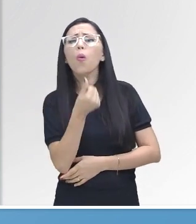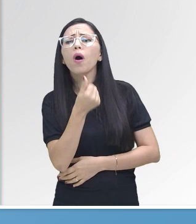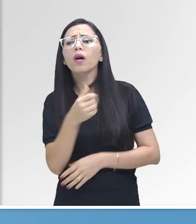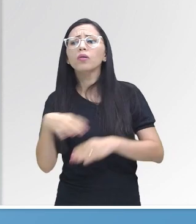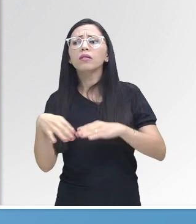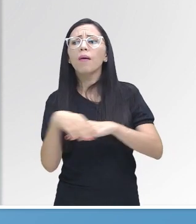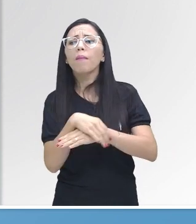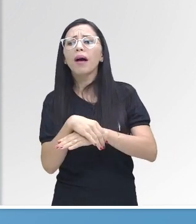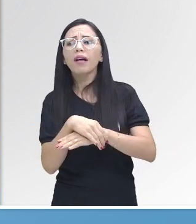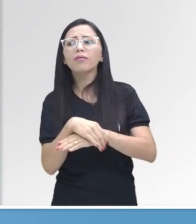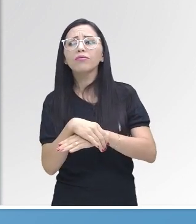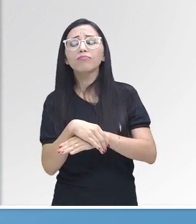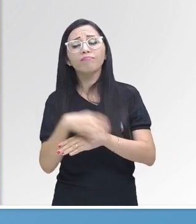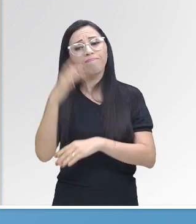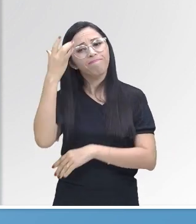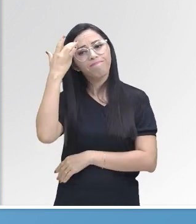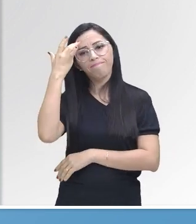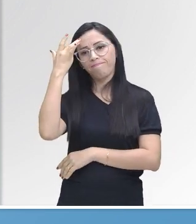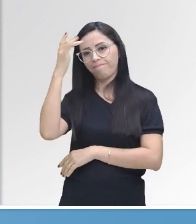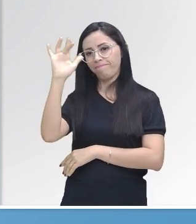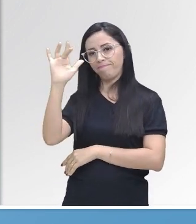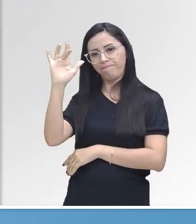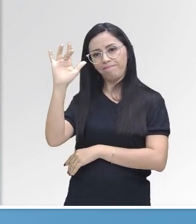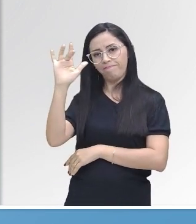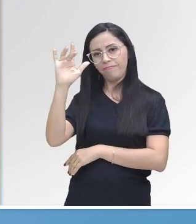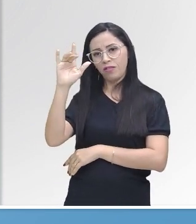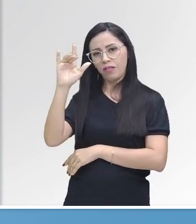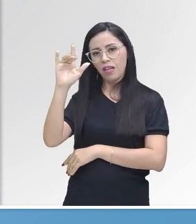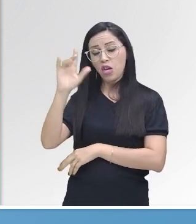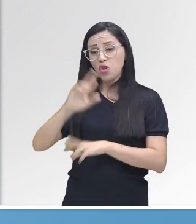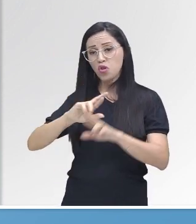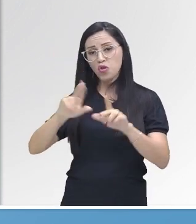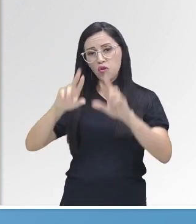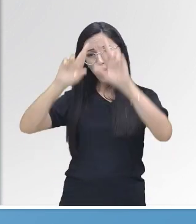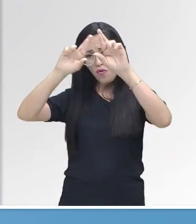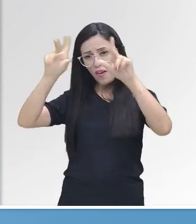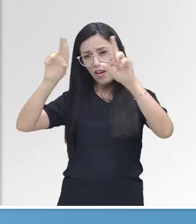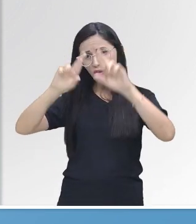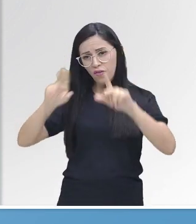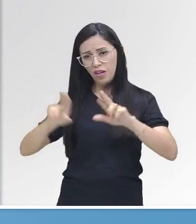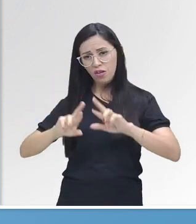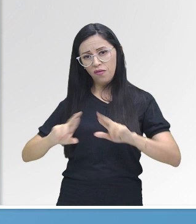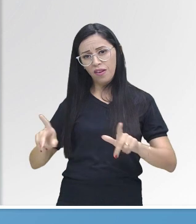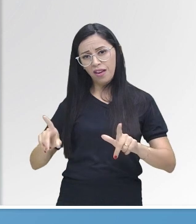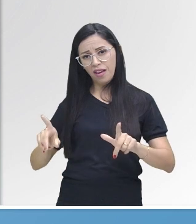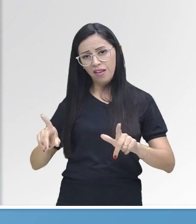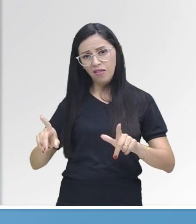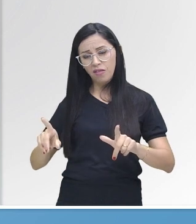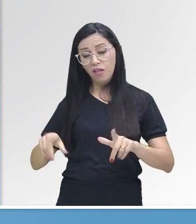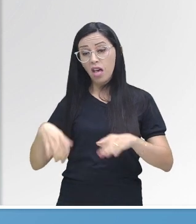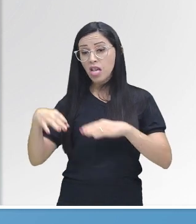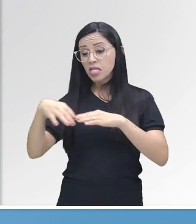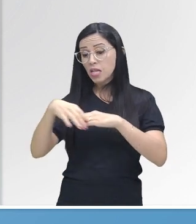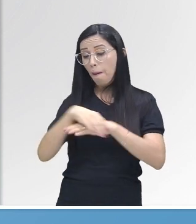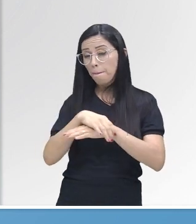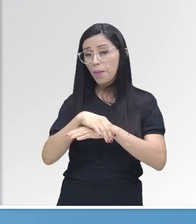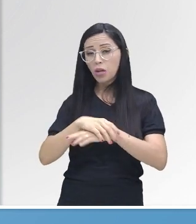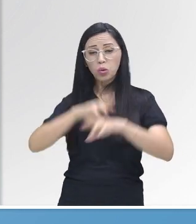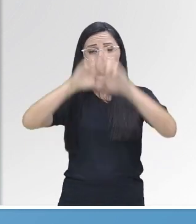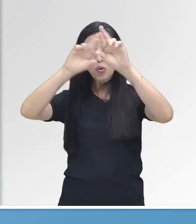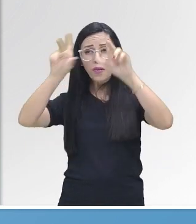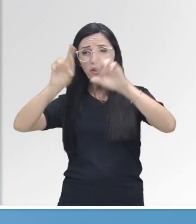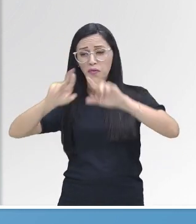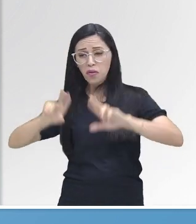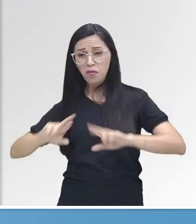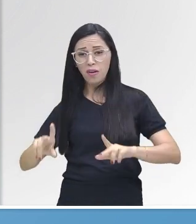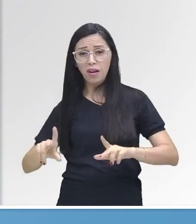um, variou. Então, são pés, são sapatos, são calçados de diferentes tamanhos.